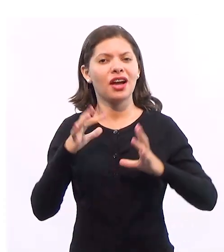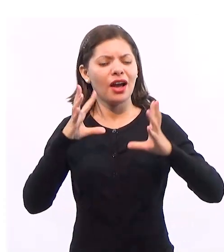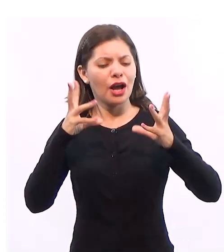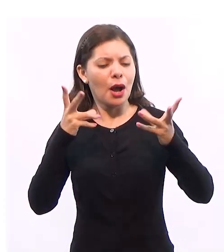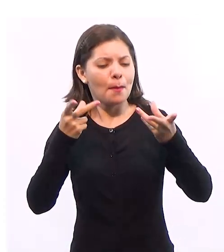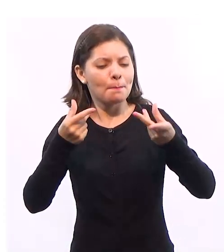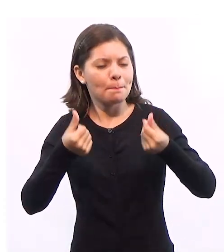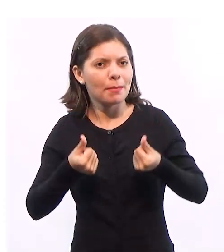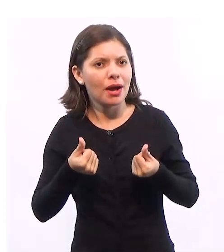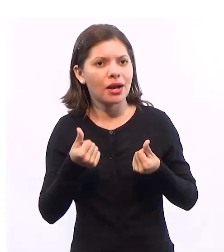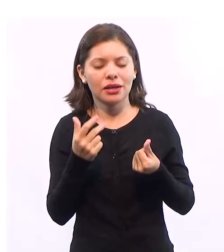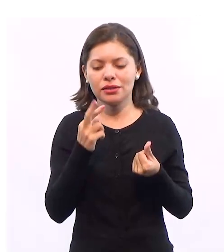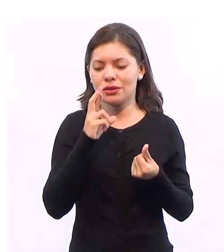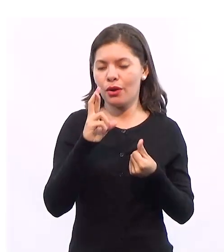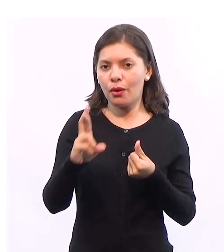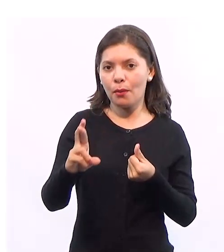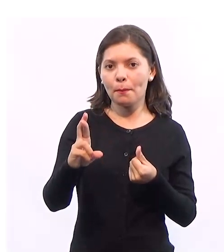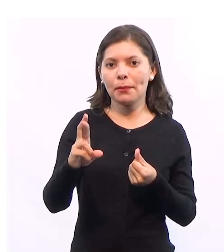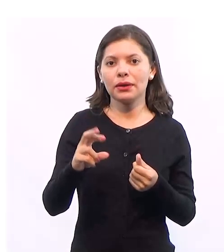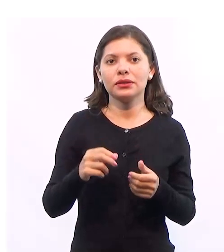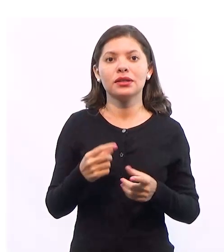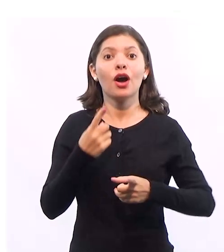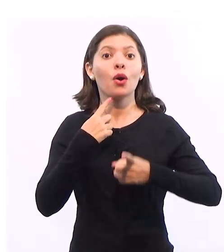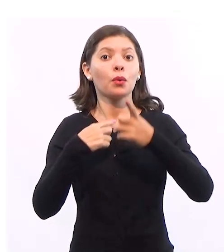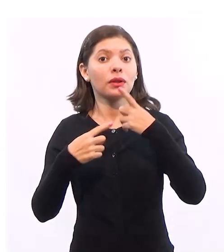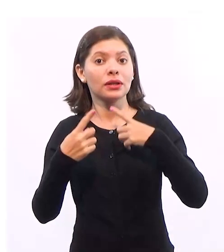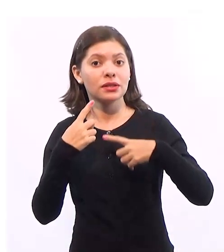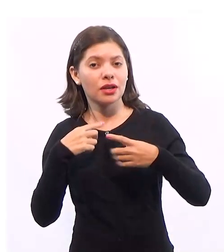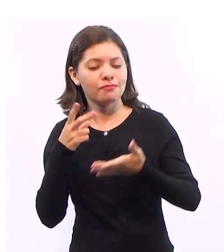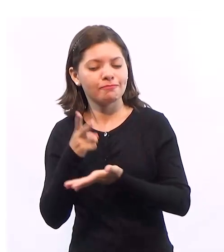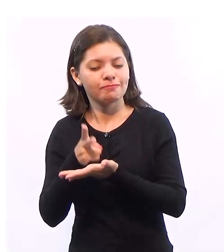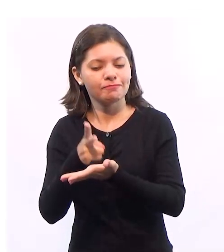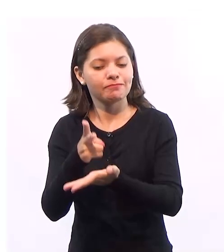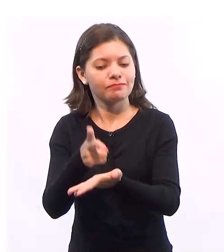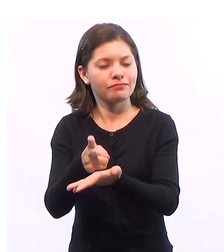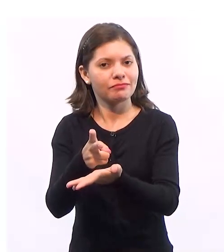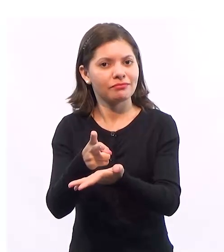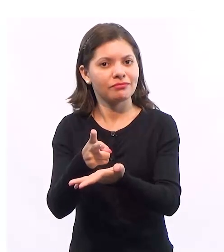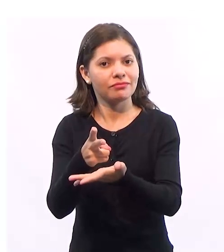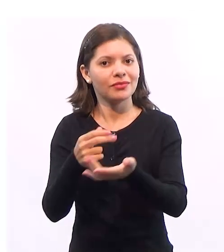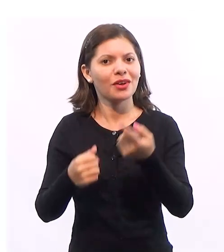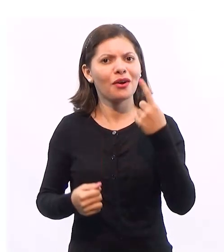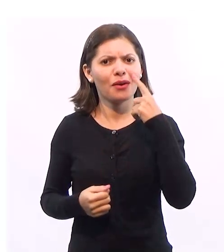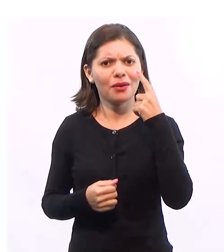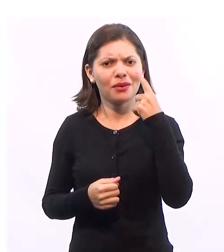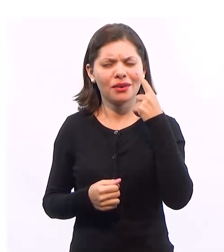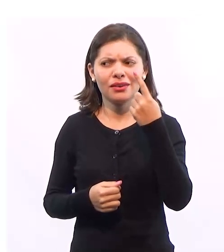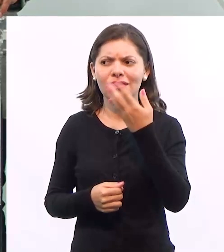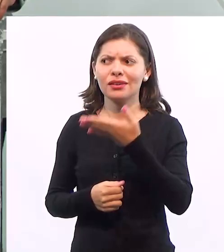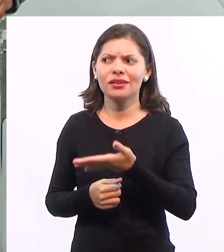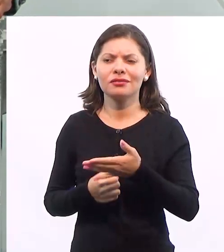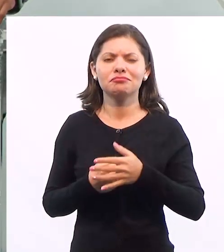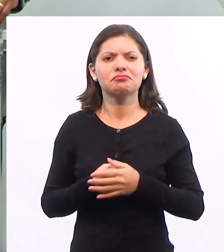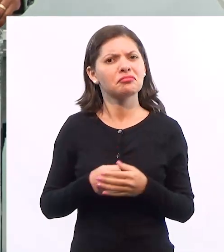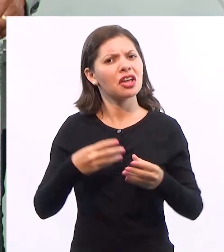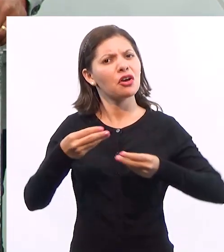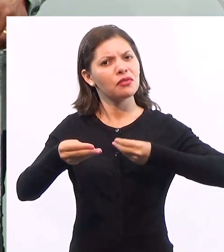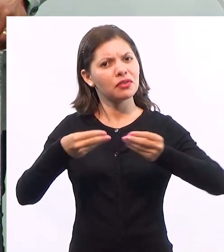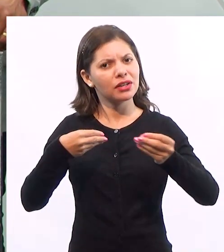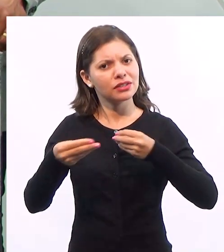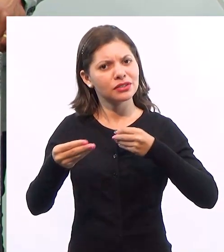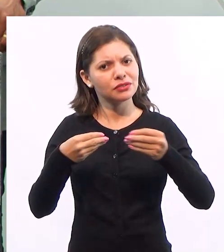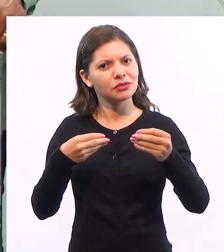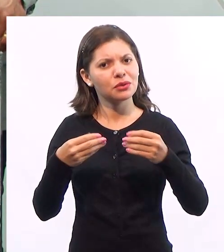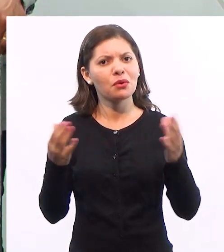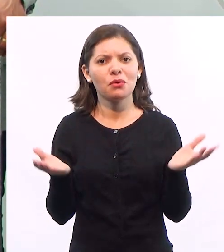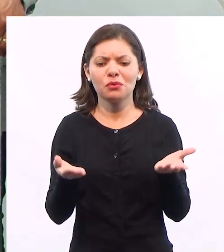frustração, capaz de adiar recompensas com desejo permanente de realização. Vamos comentar isso daqui, ó. Ser flexível.